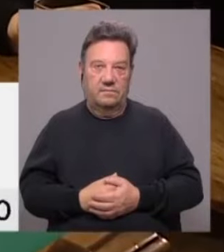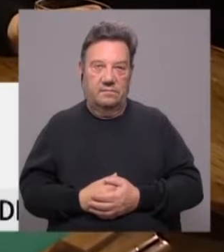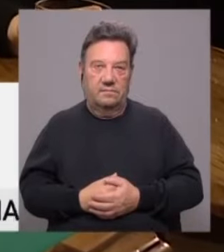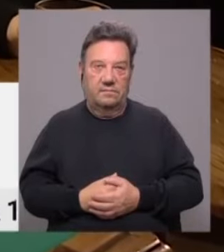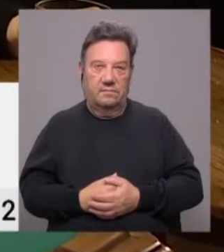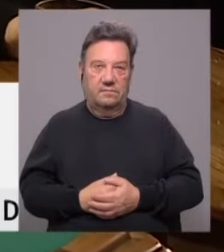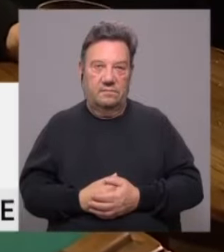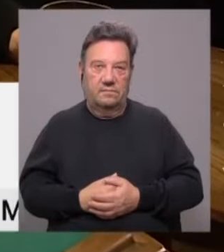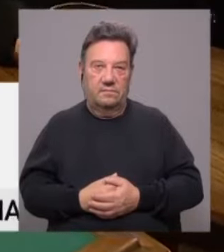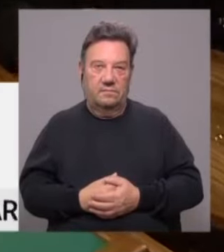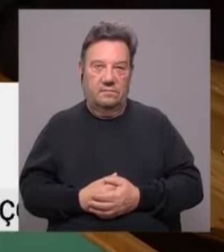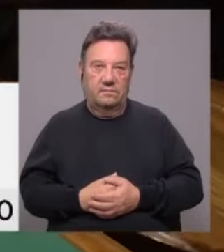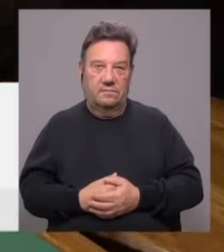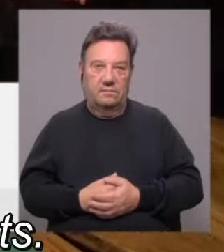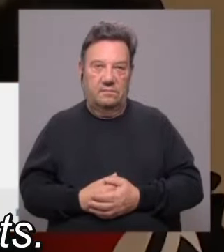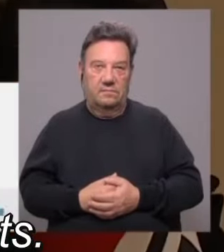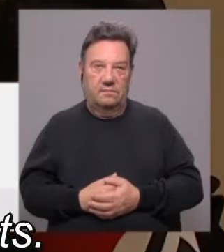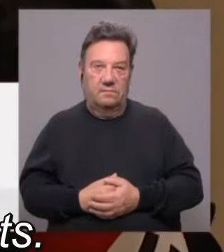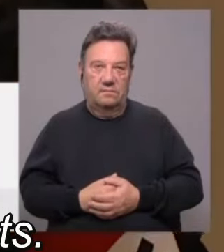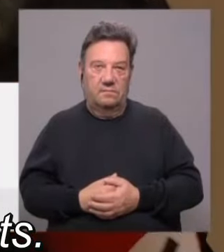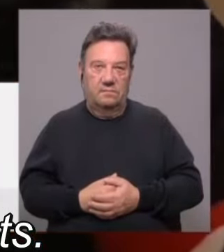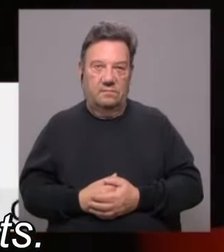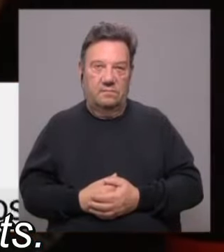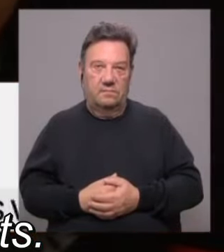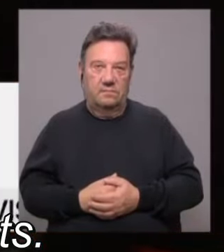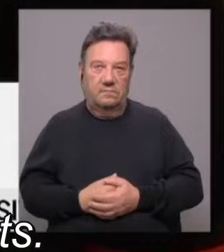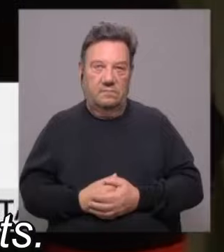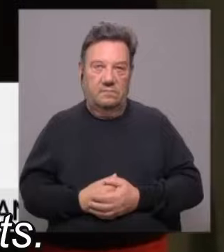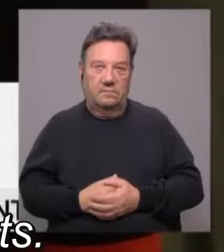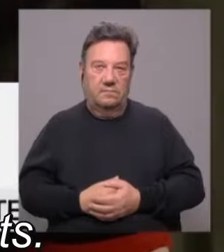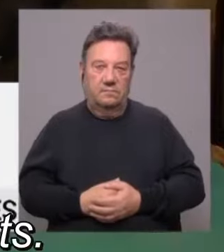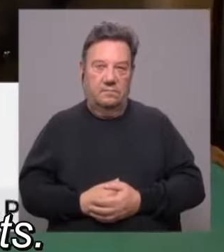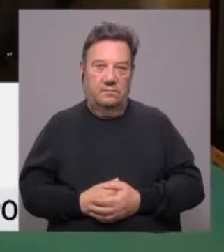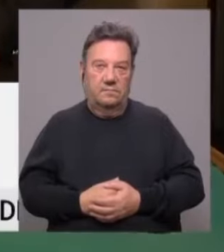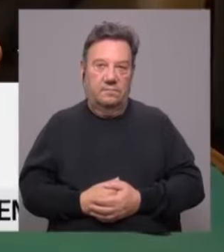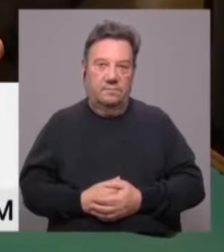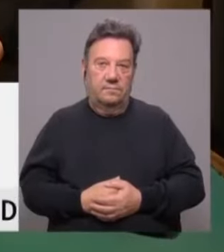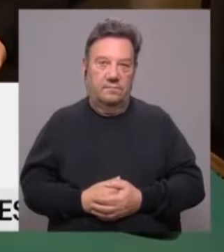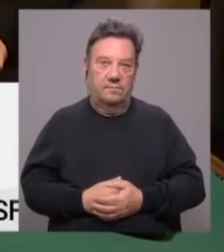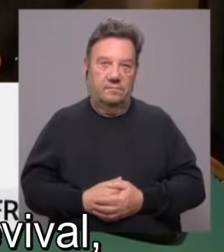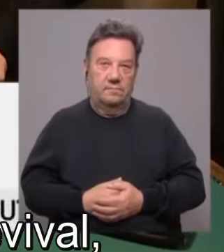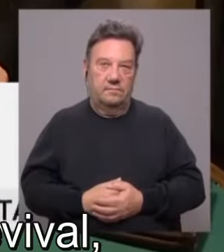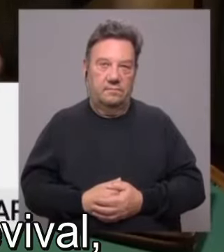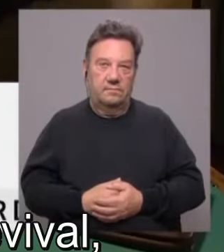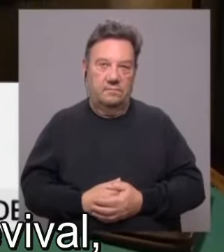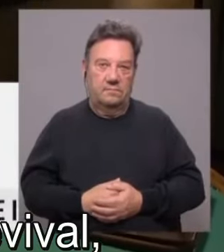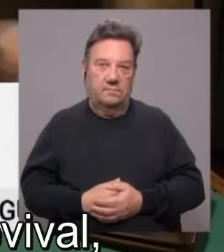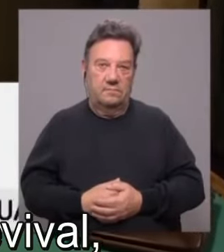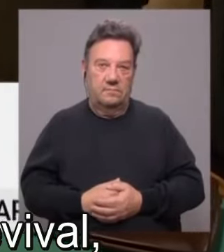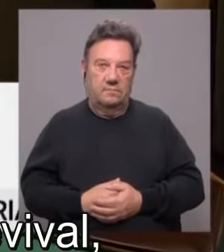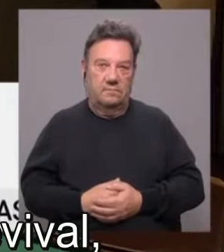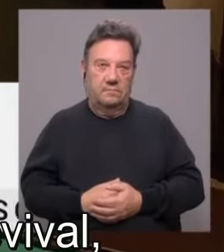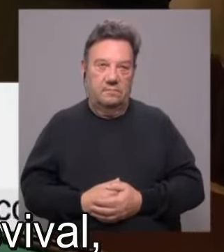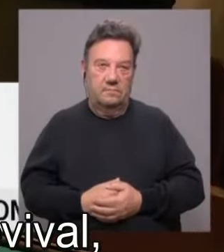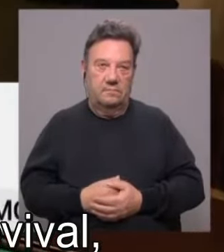coisa. Pergunto-te e tu não me respondes. Sabias ou não sabias, Frufru? És igual a todas estas ratazanas nojentas. E sabes o que eu faço com ratazanas nojentas? Por